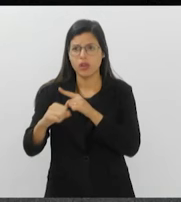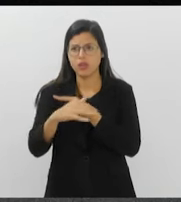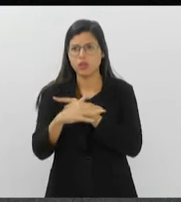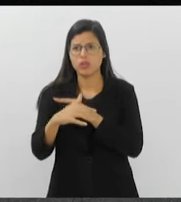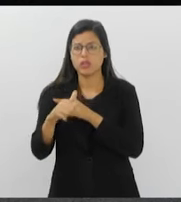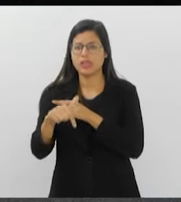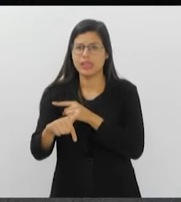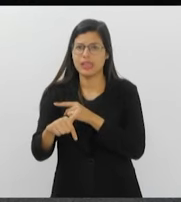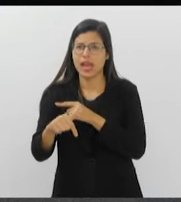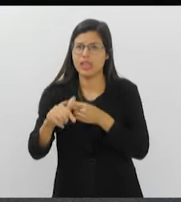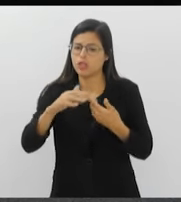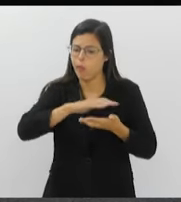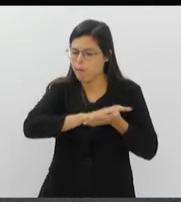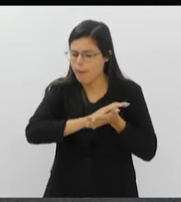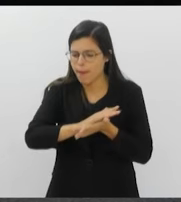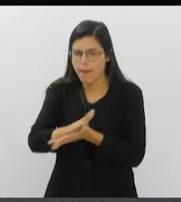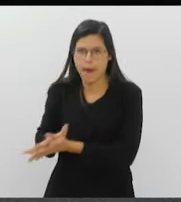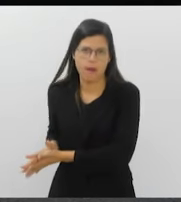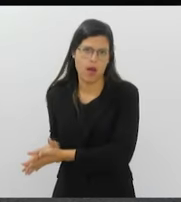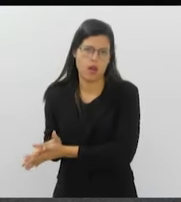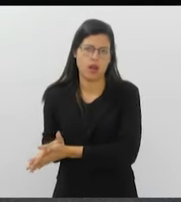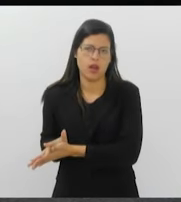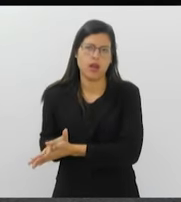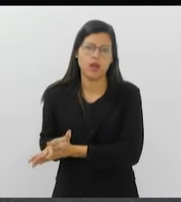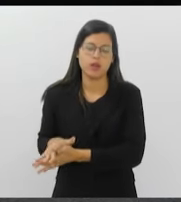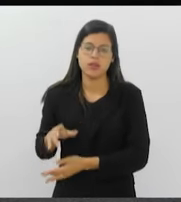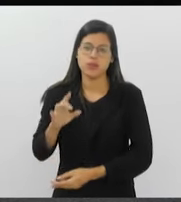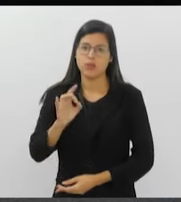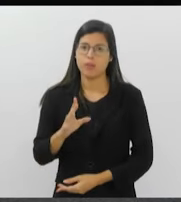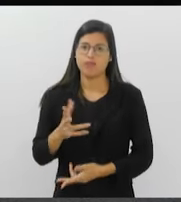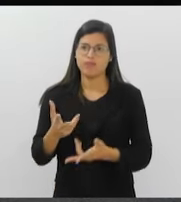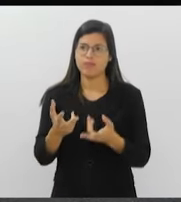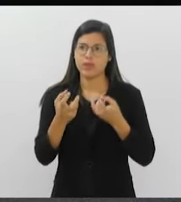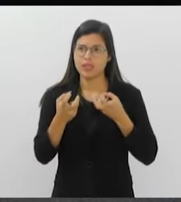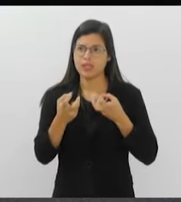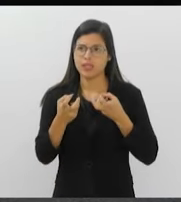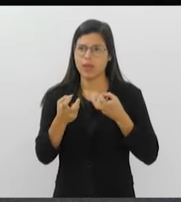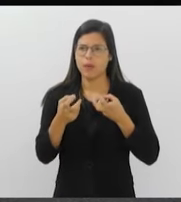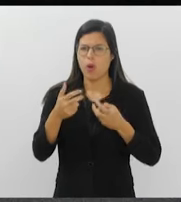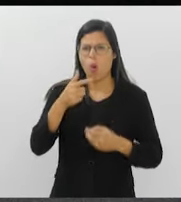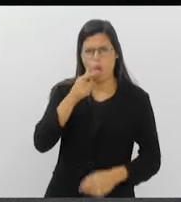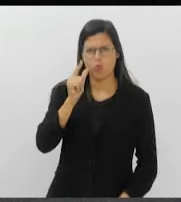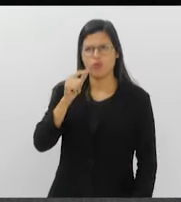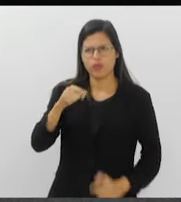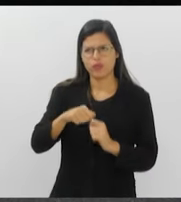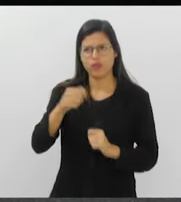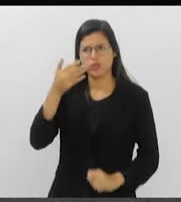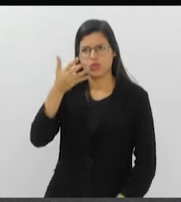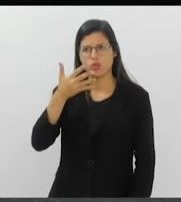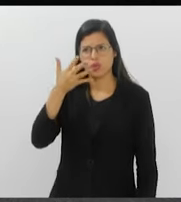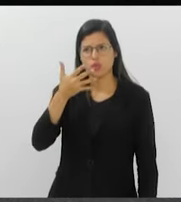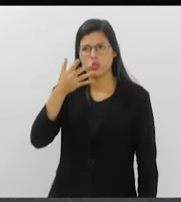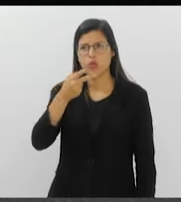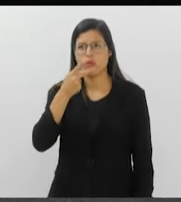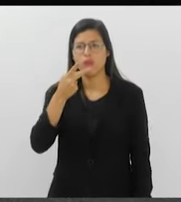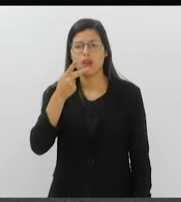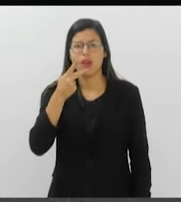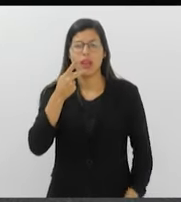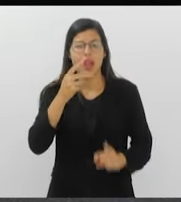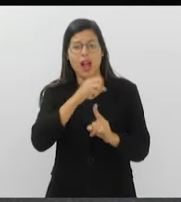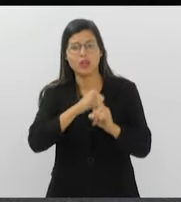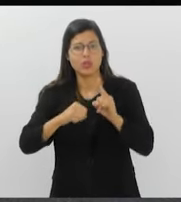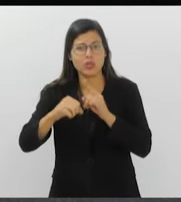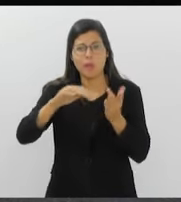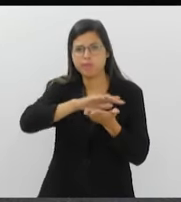sendo massacrada. Só se vê na realidade, onde eu fiz um discurso aí, e eu falei, é a sociedade que está